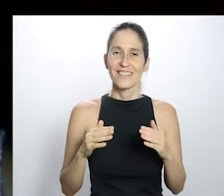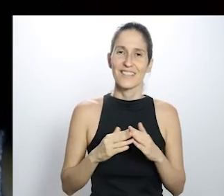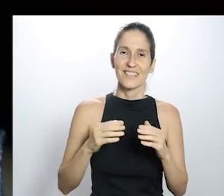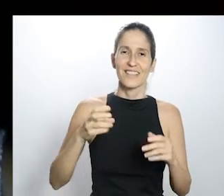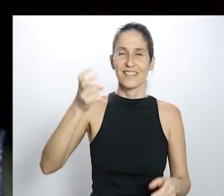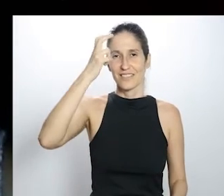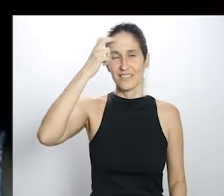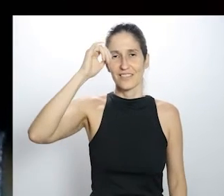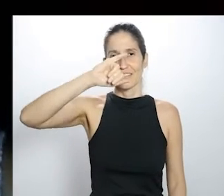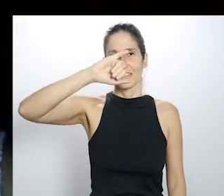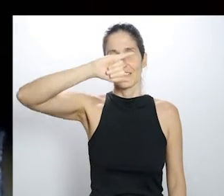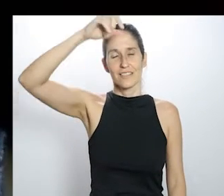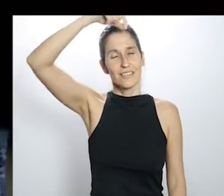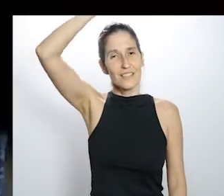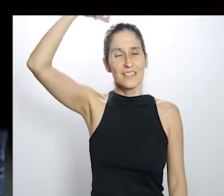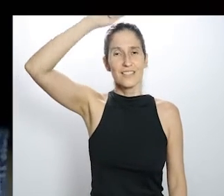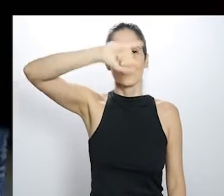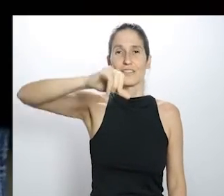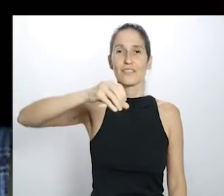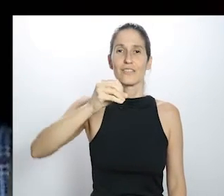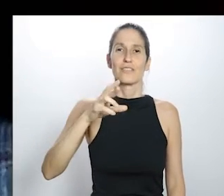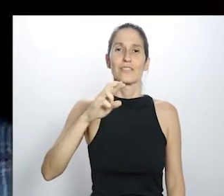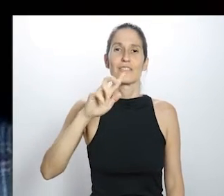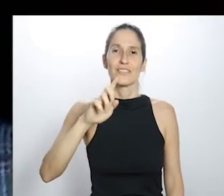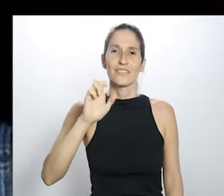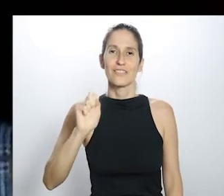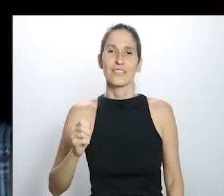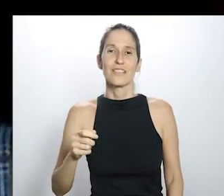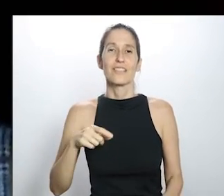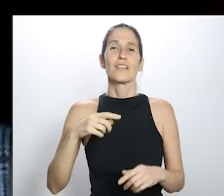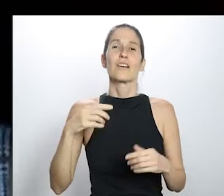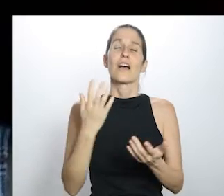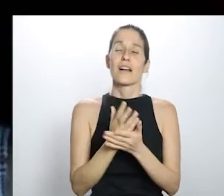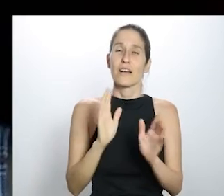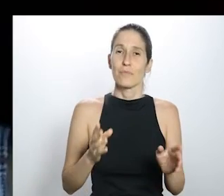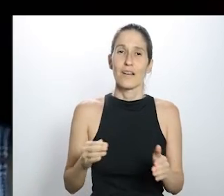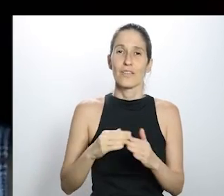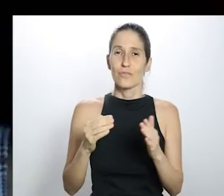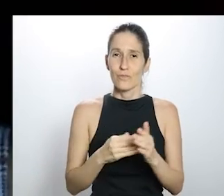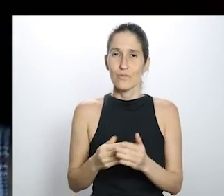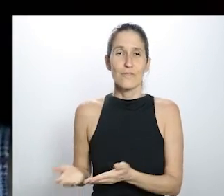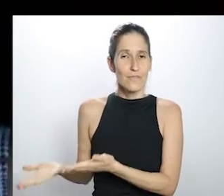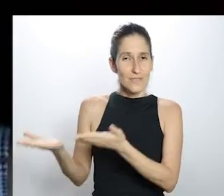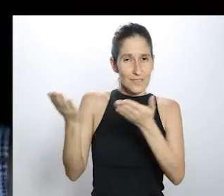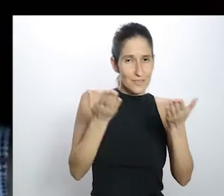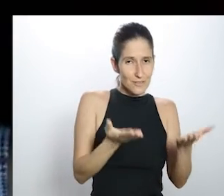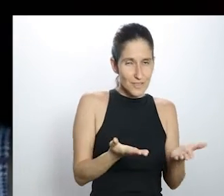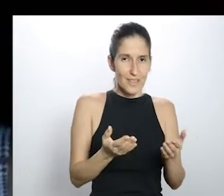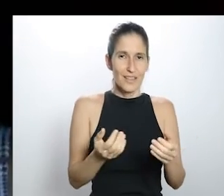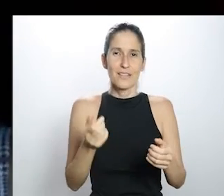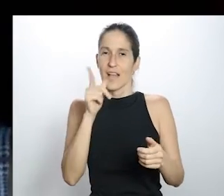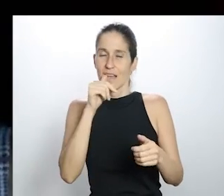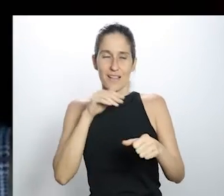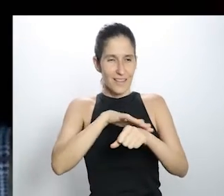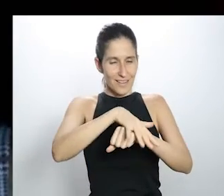para que quando tudo der certo, vocês todos venham para a gente poder viver umas experiências aqui nas cachoeiras.